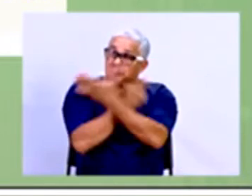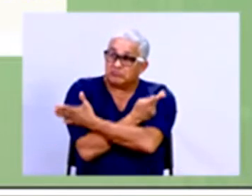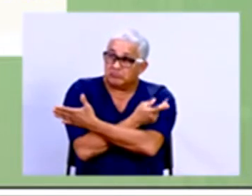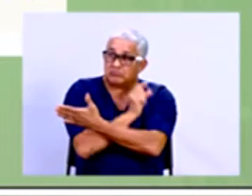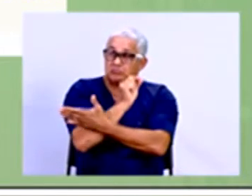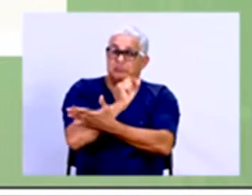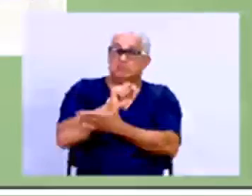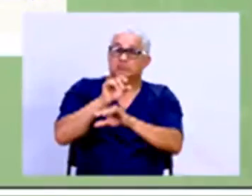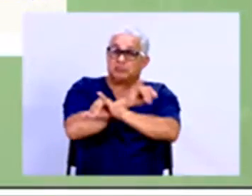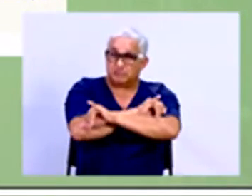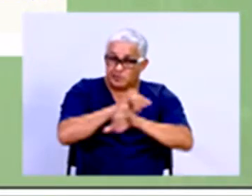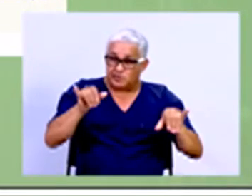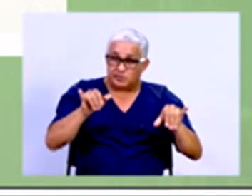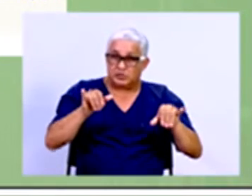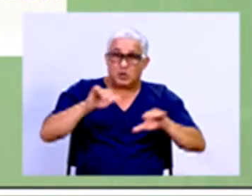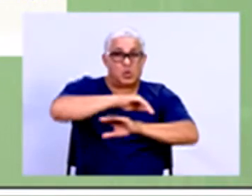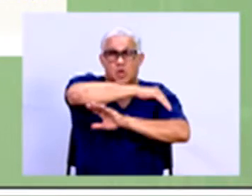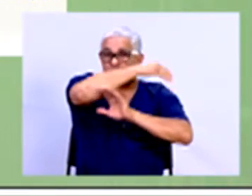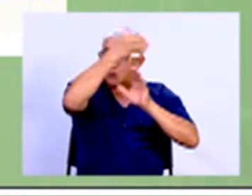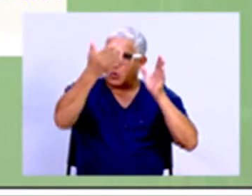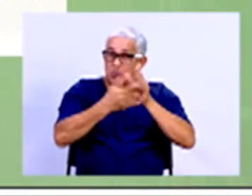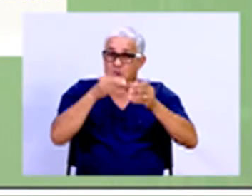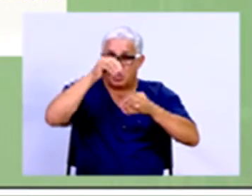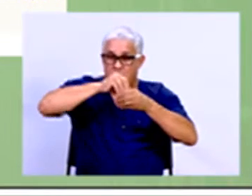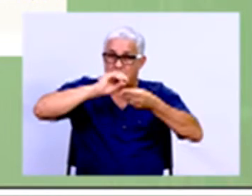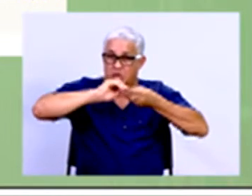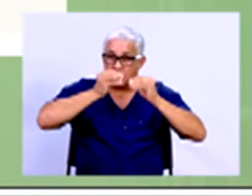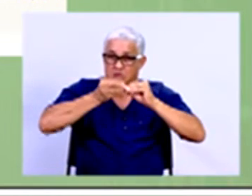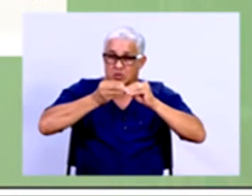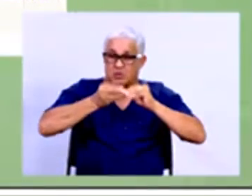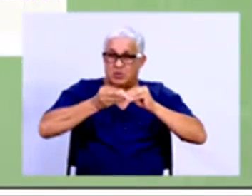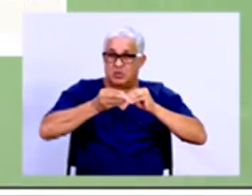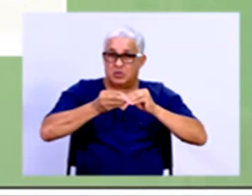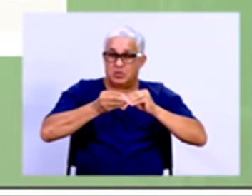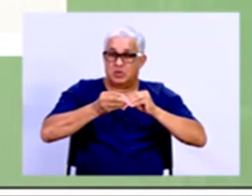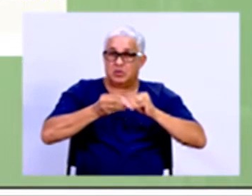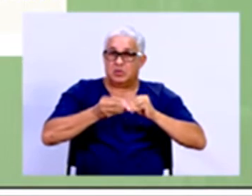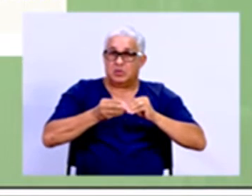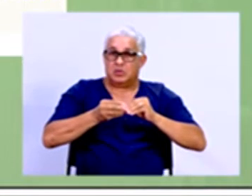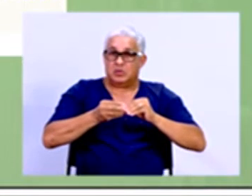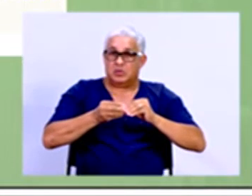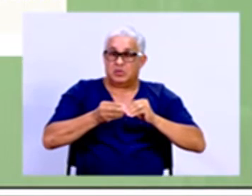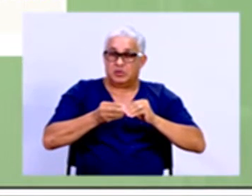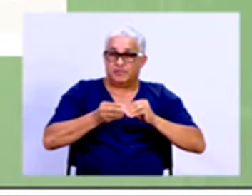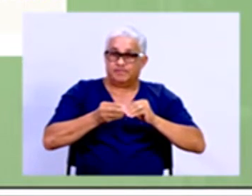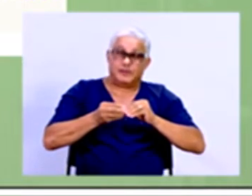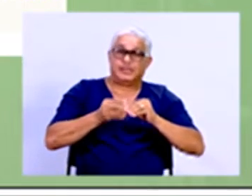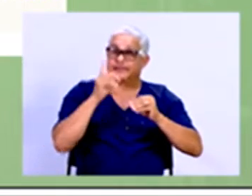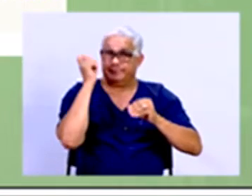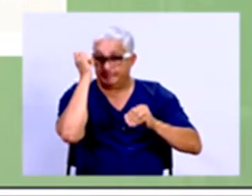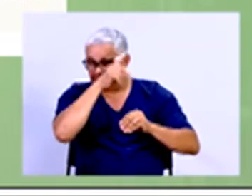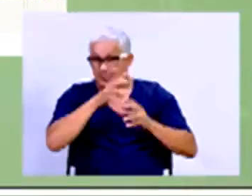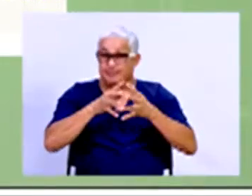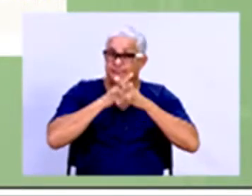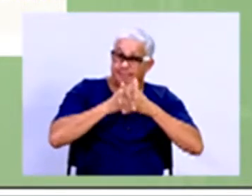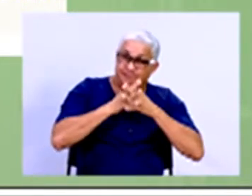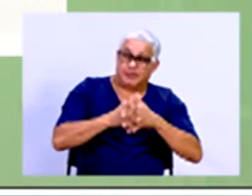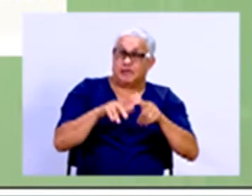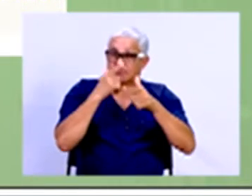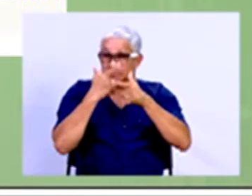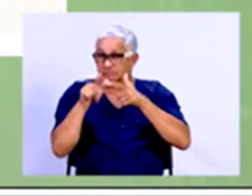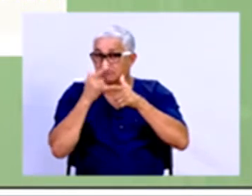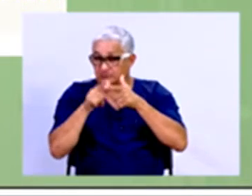a informação de todo o banco de dados. Certo? Aí você vai acabar se complicando e tendo problemas,